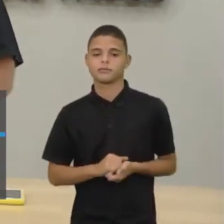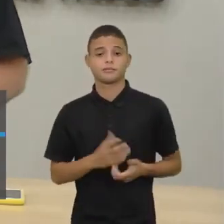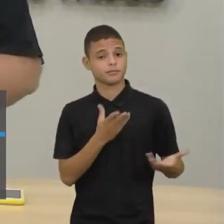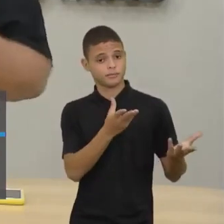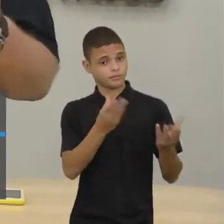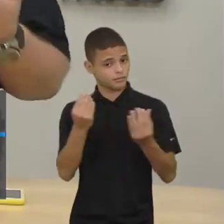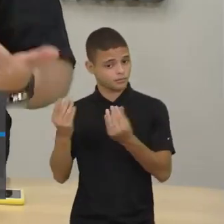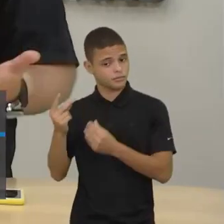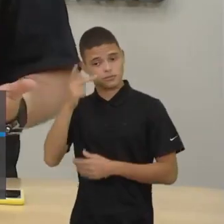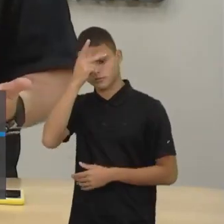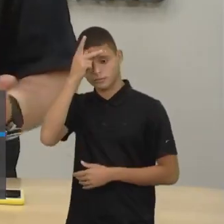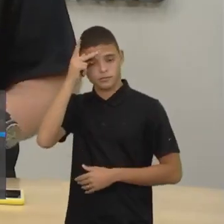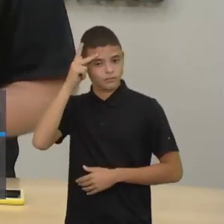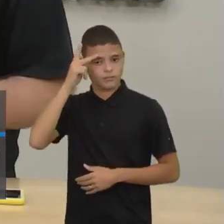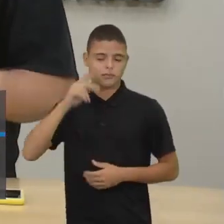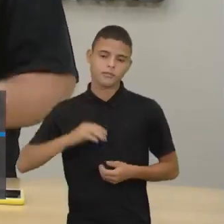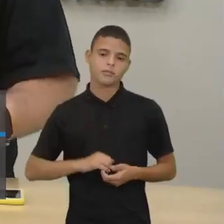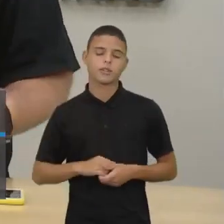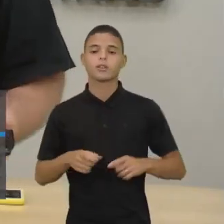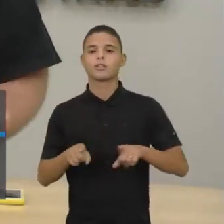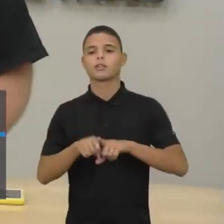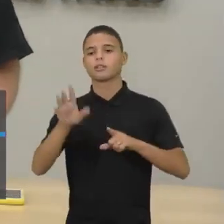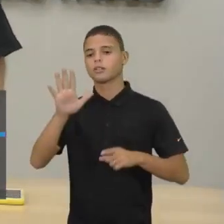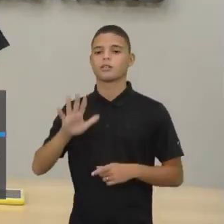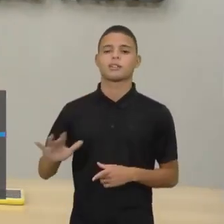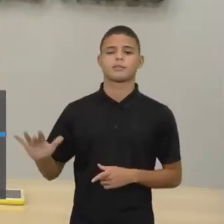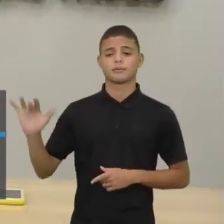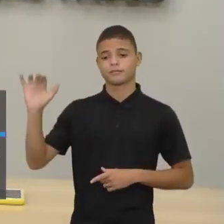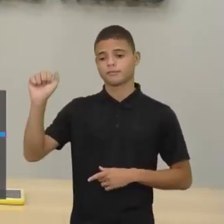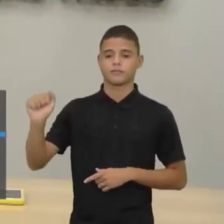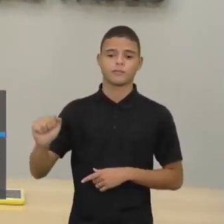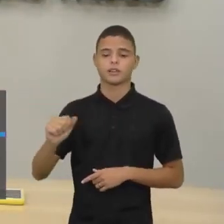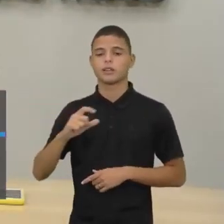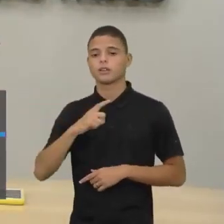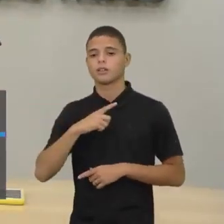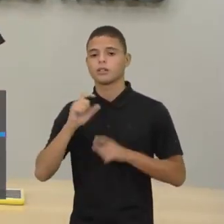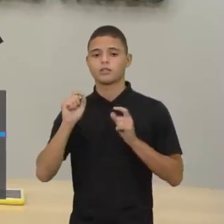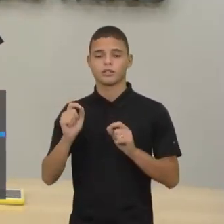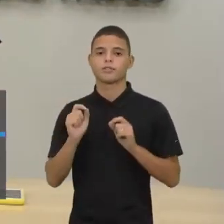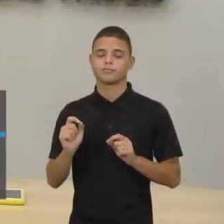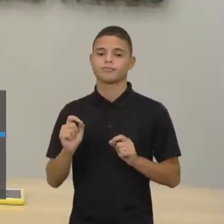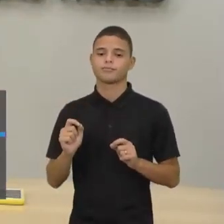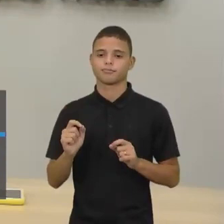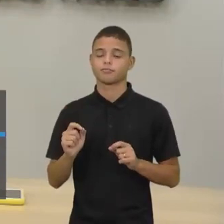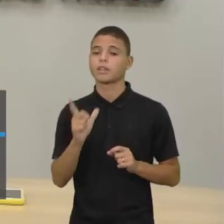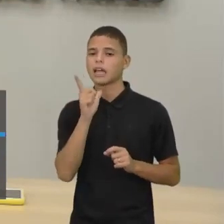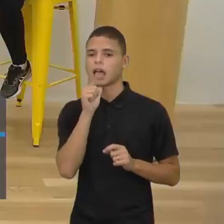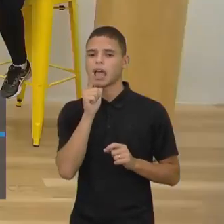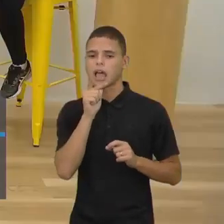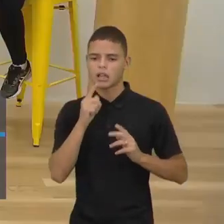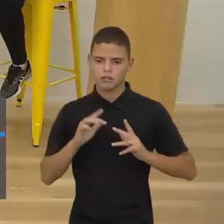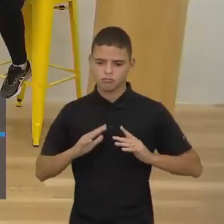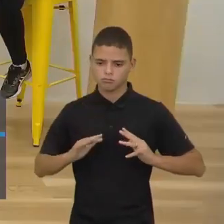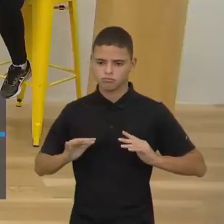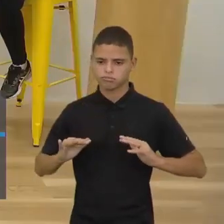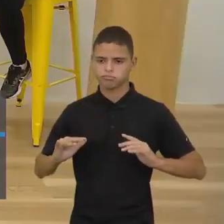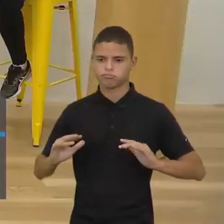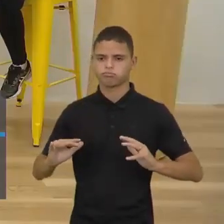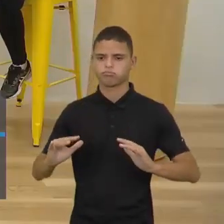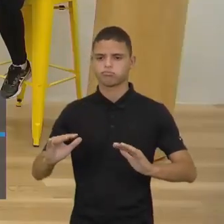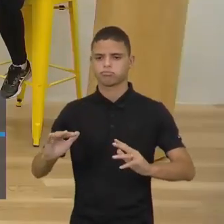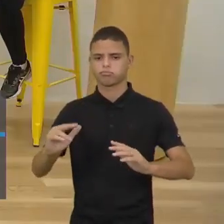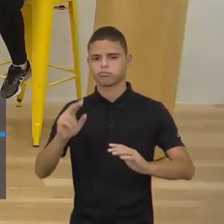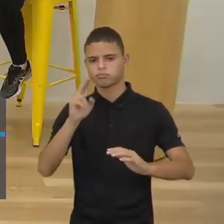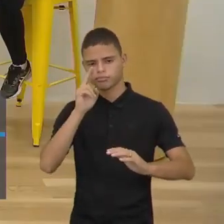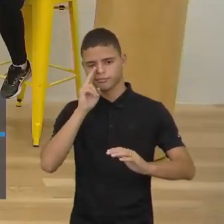humano. E também na Ásia nós temos a maior depressão do mundo, né? Que é o Mar Morto. Sabia? Já ouviu falar do Mar Morto? Não, isso sim.